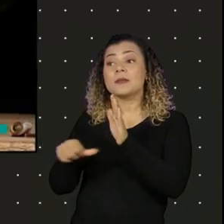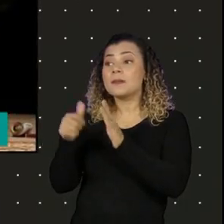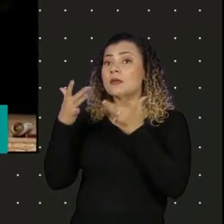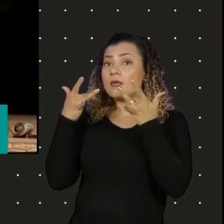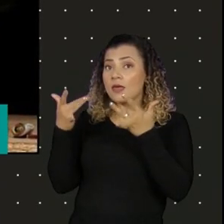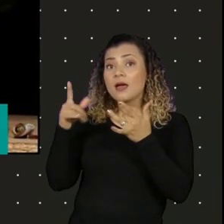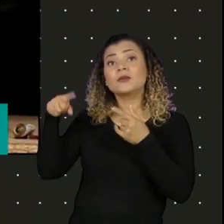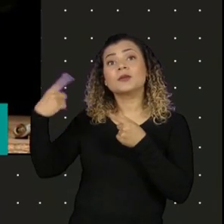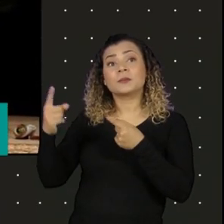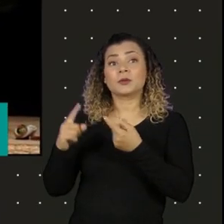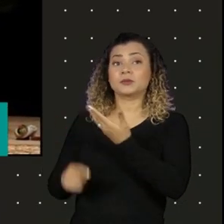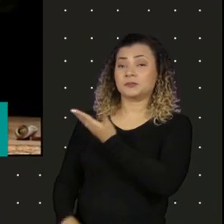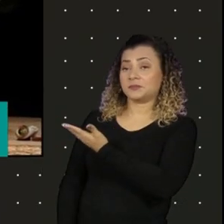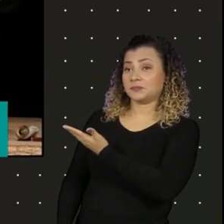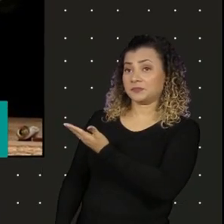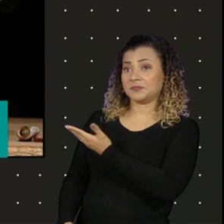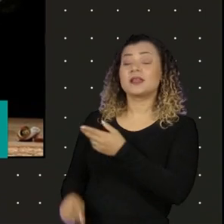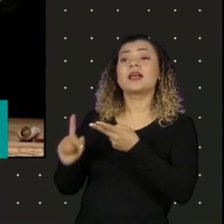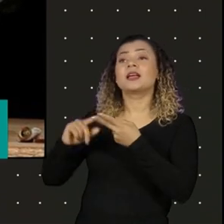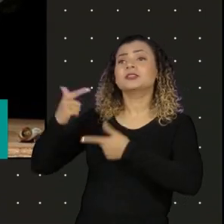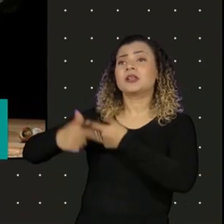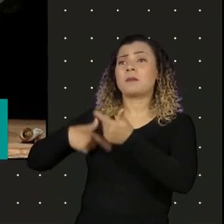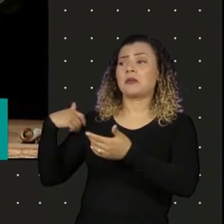partir dali a gente trabalha junto há muito tempo, né?